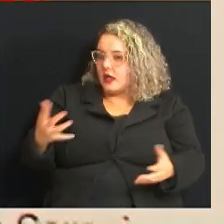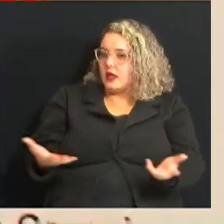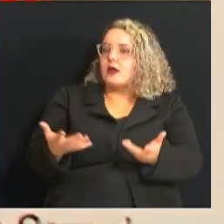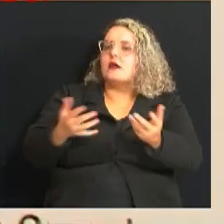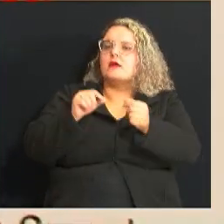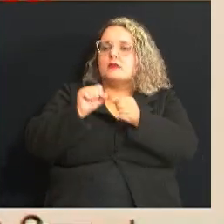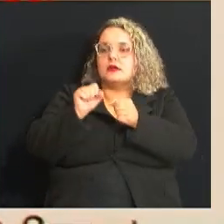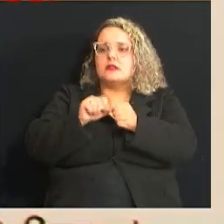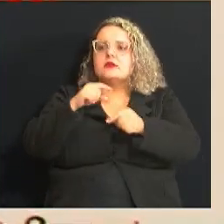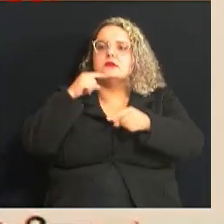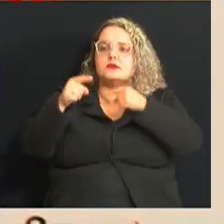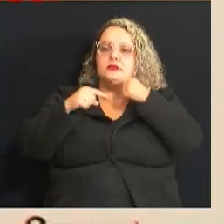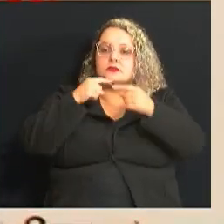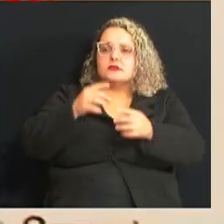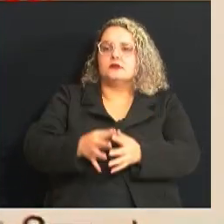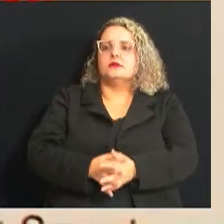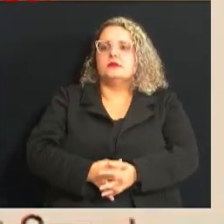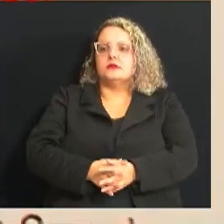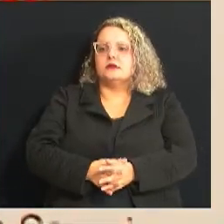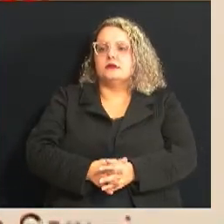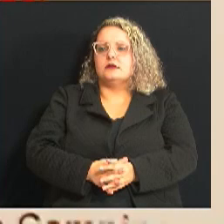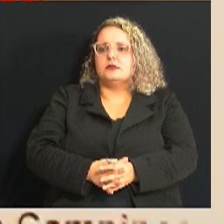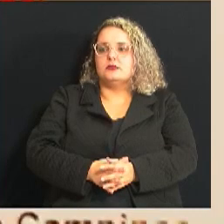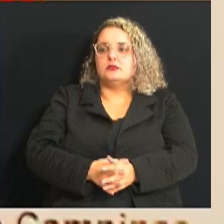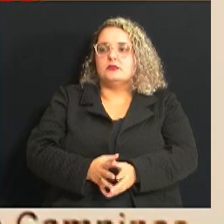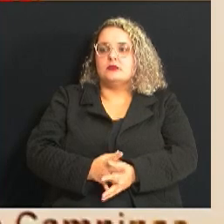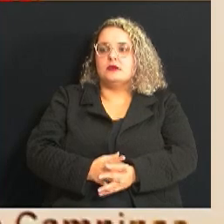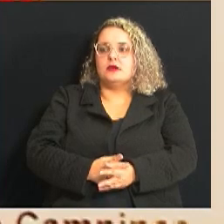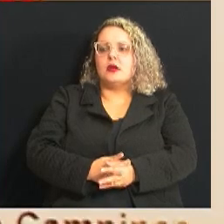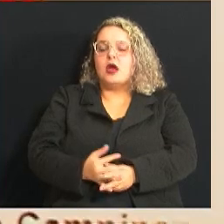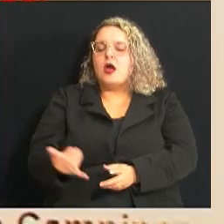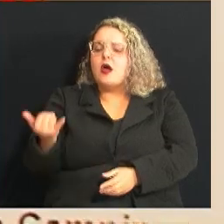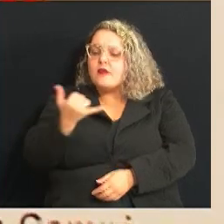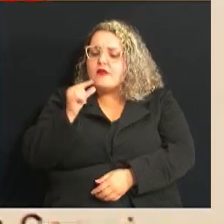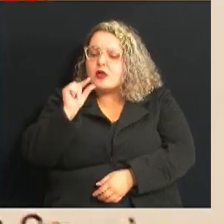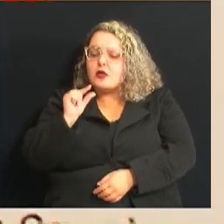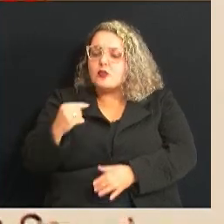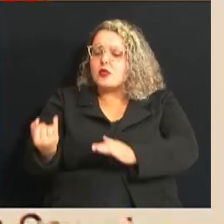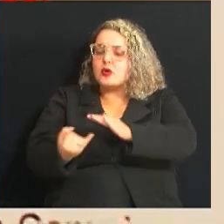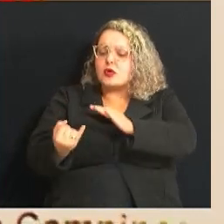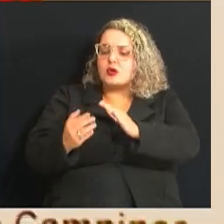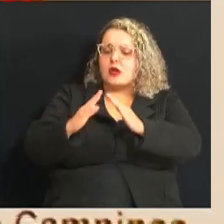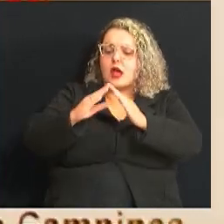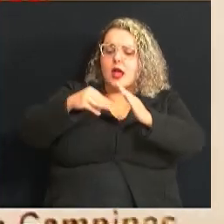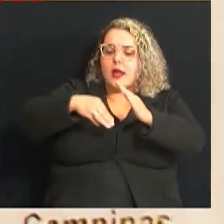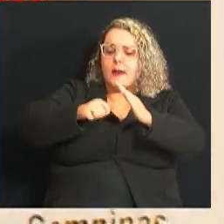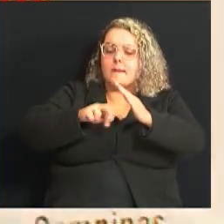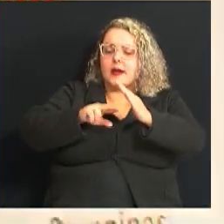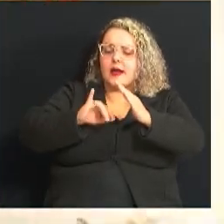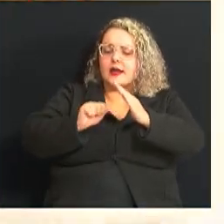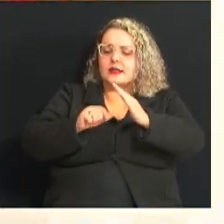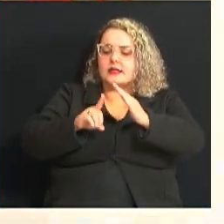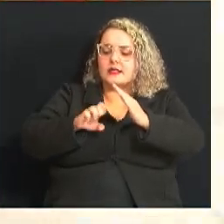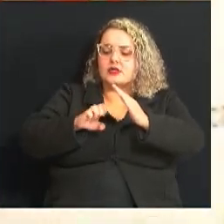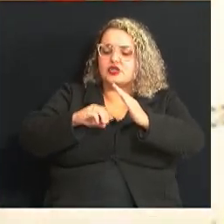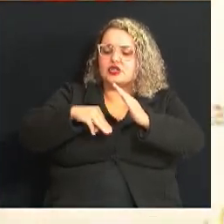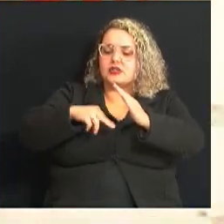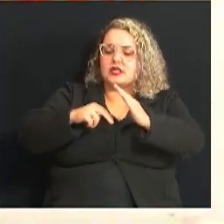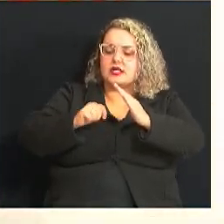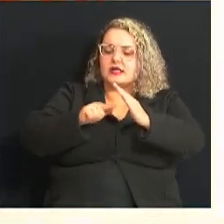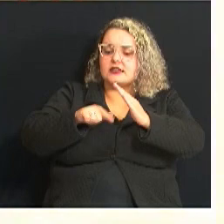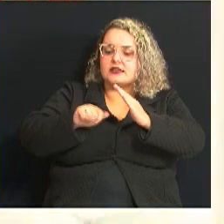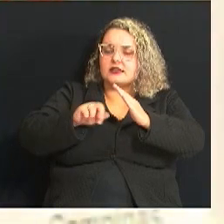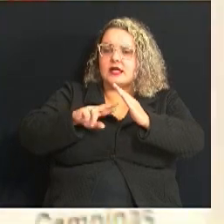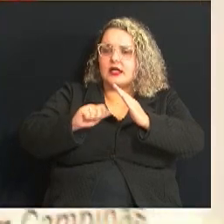qualquer dúvida. Bom, fala um pouquinho aqui do Instituto da Casa Maria de Nazaré, por favor. Sim, aqui a Casa de Maria